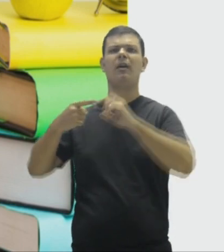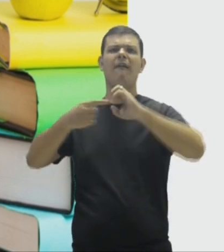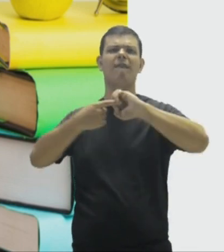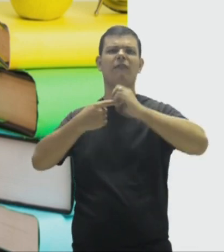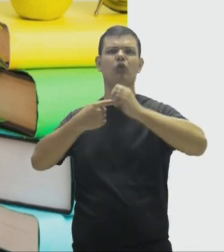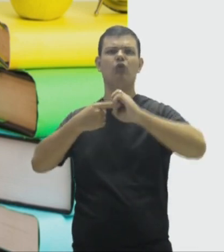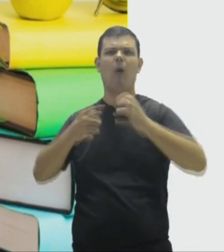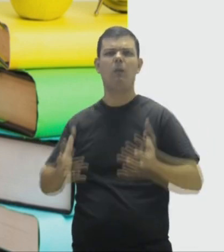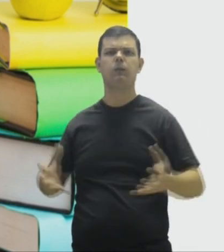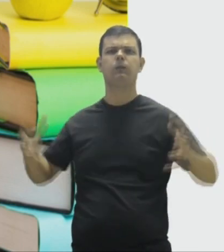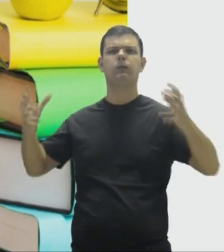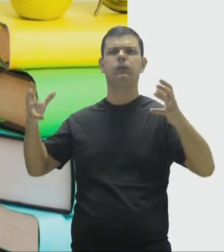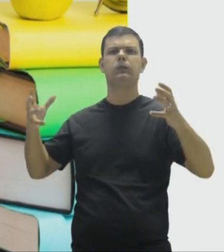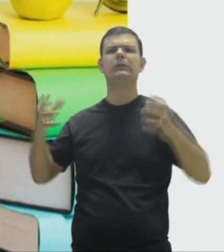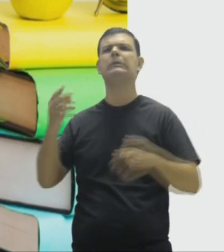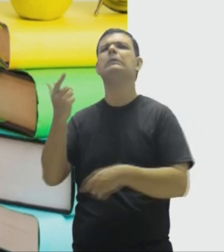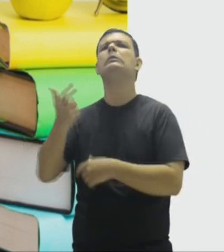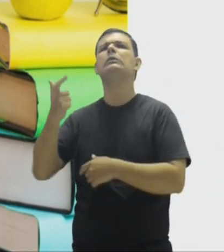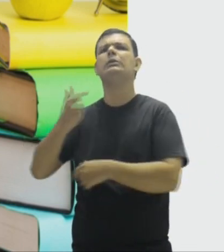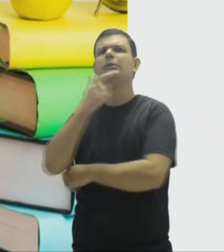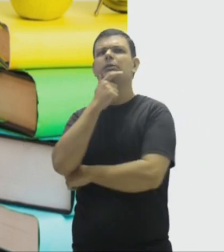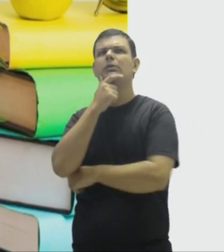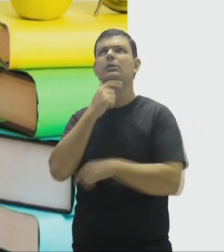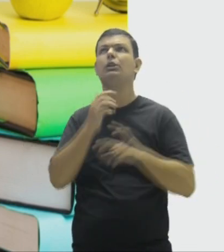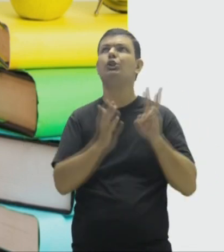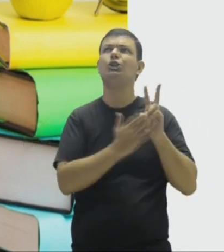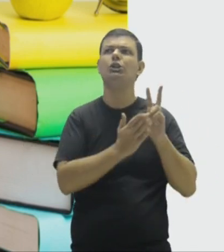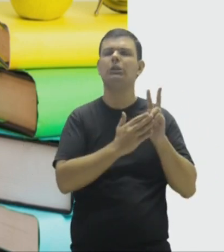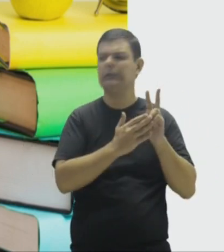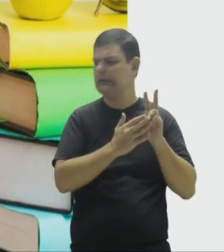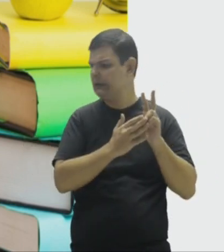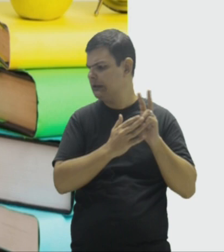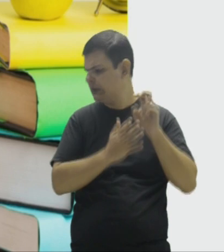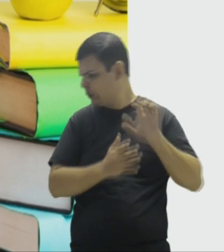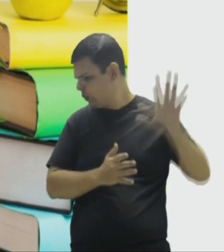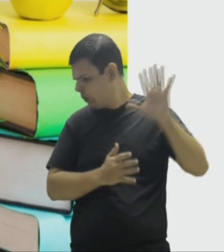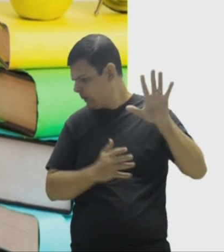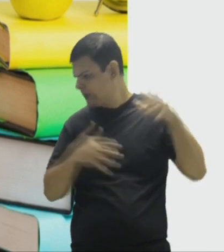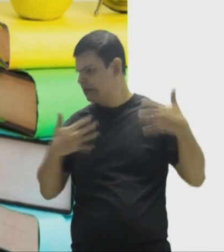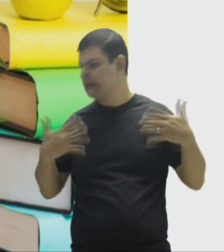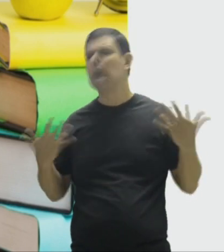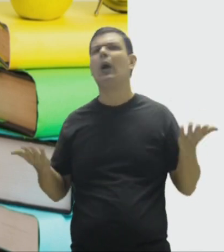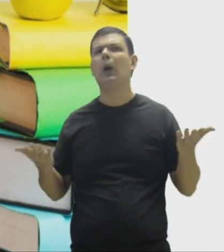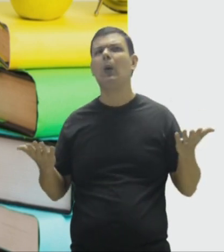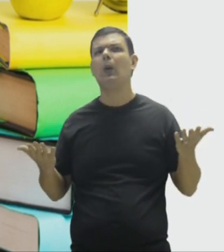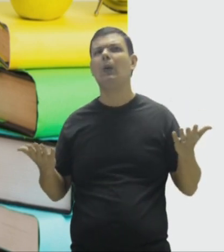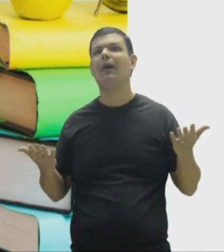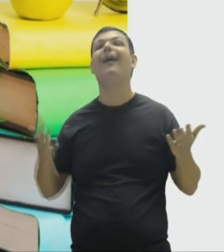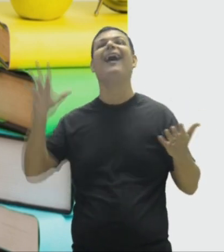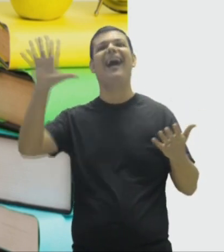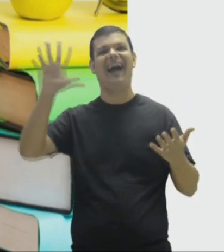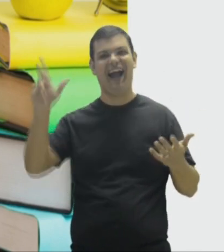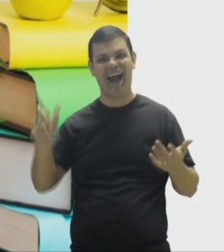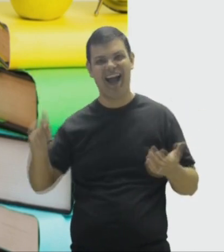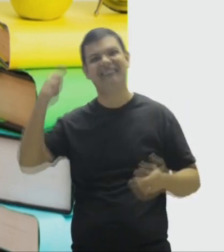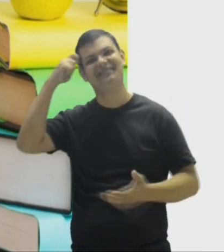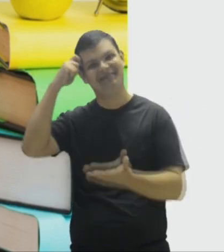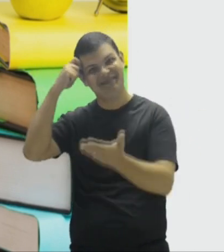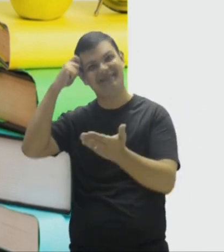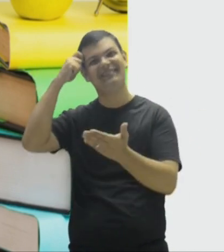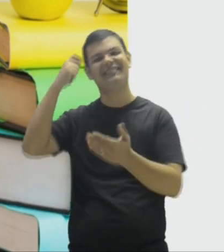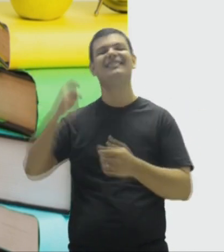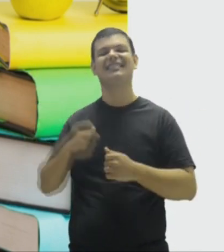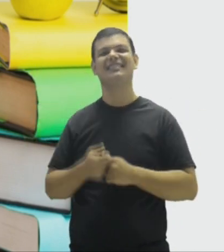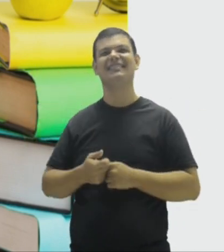da feijoada? Ah, professor, deixa eu pensar. Indígena? Deixa eu ver, europeia? Não sei. A feijoada ela tem origem africana. Olha